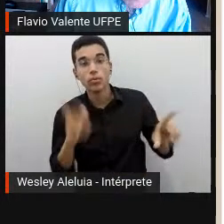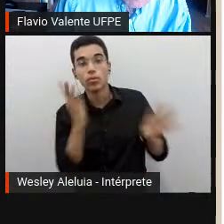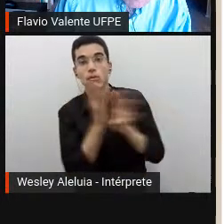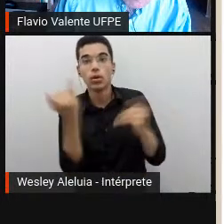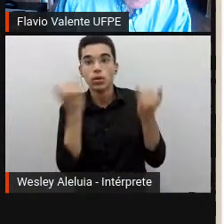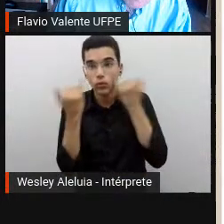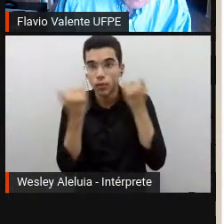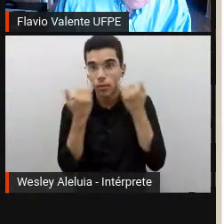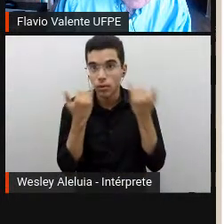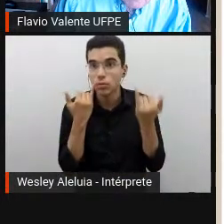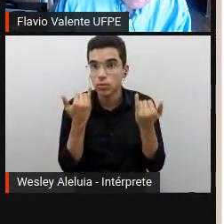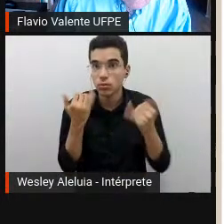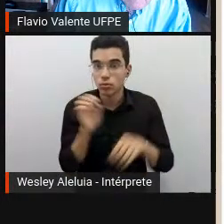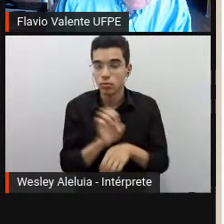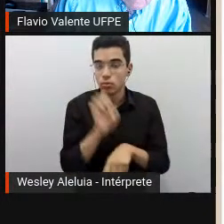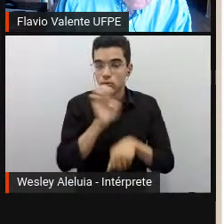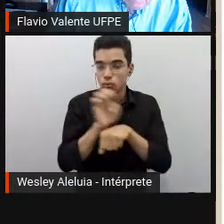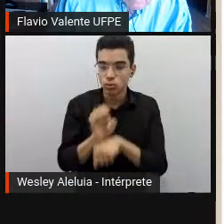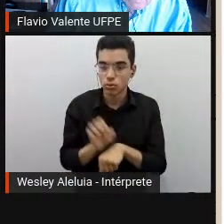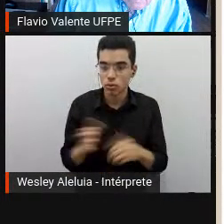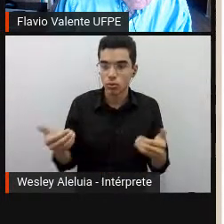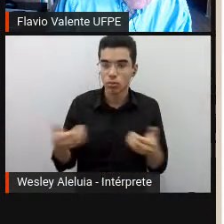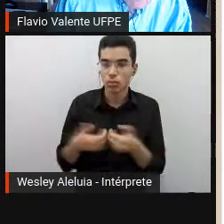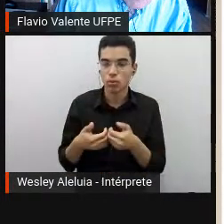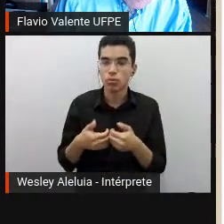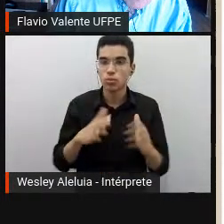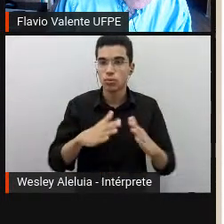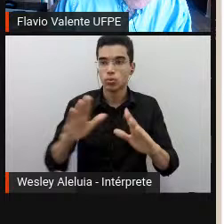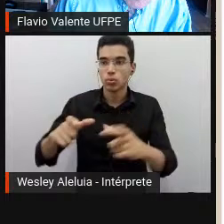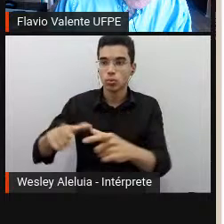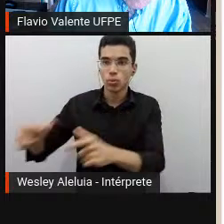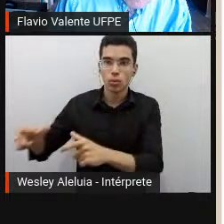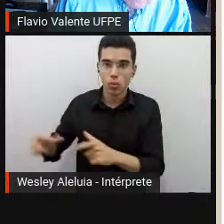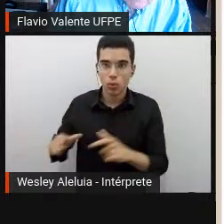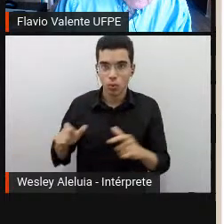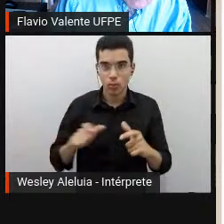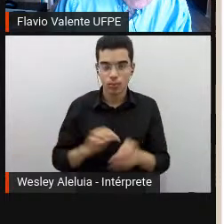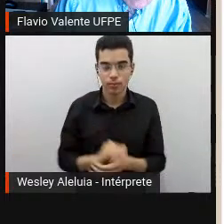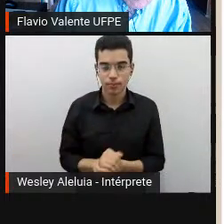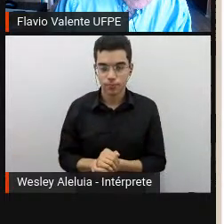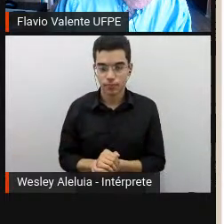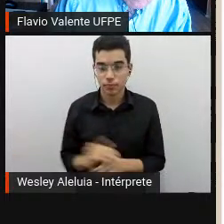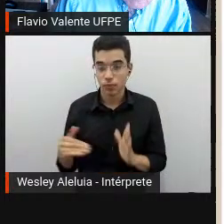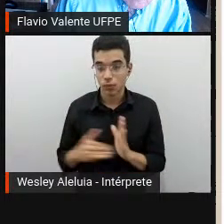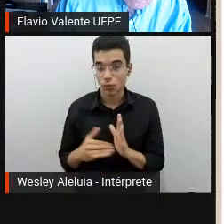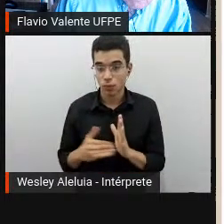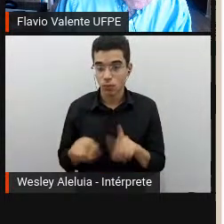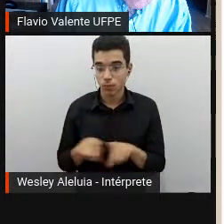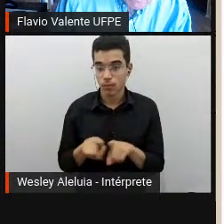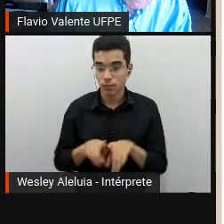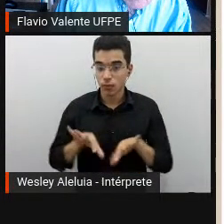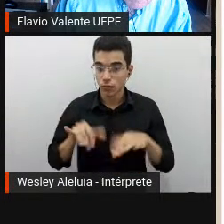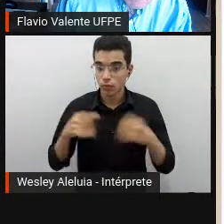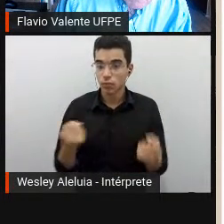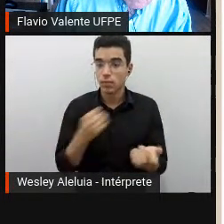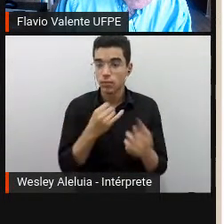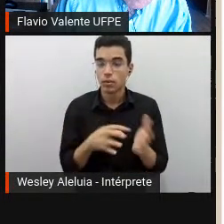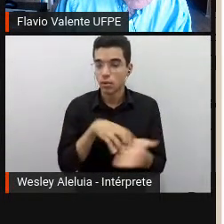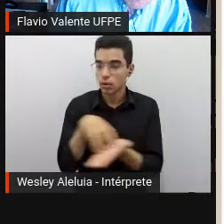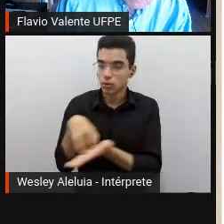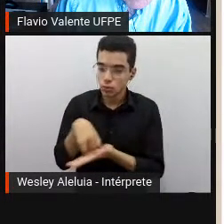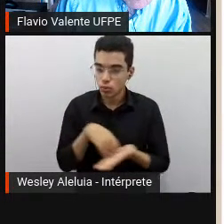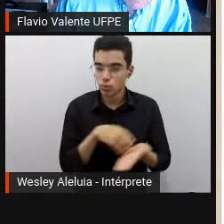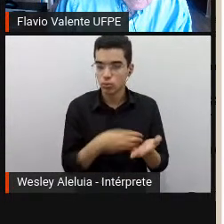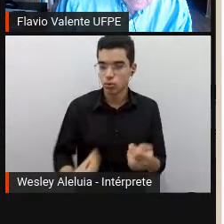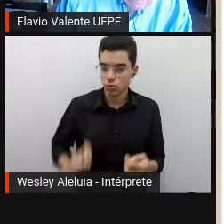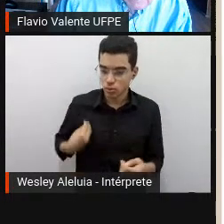mais próximo das comunidades. E o último ponto, o fortalecimento das instituições existentes para a defesa dos